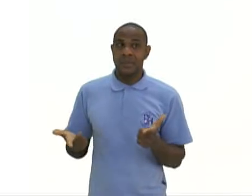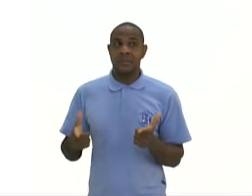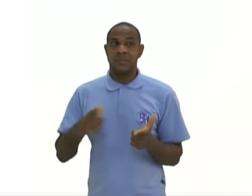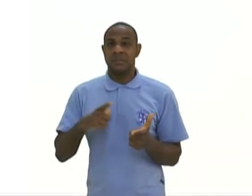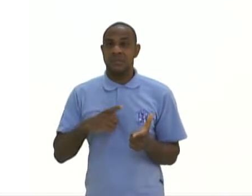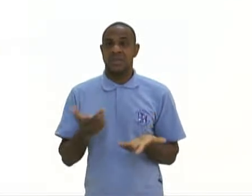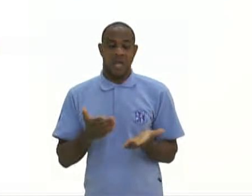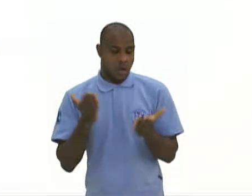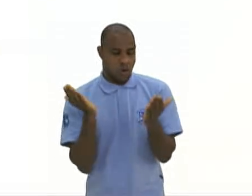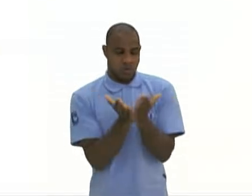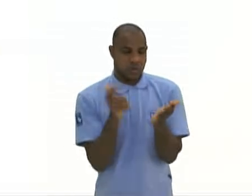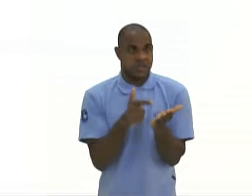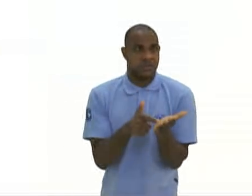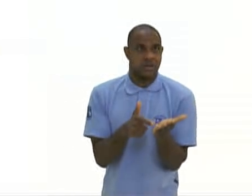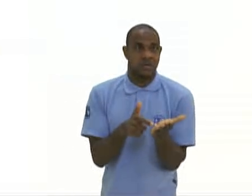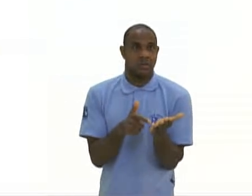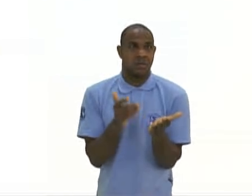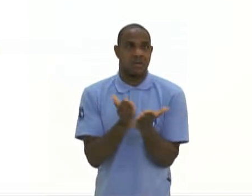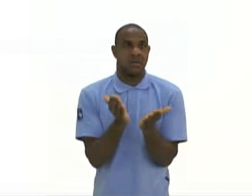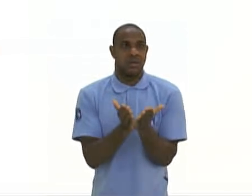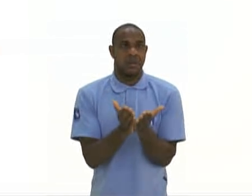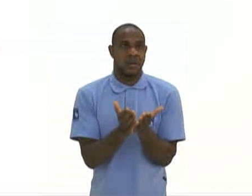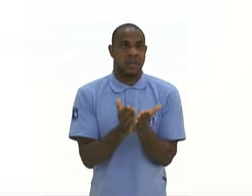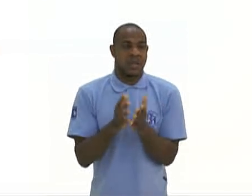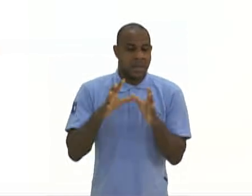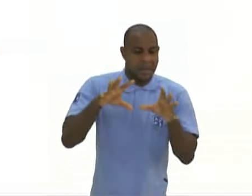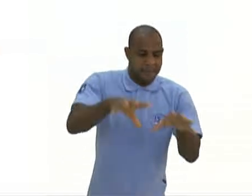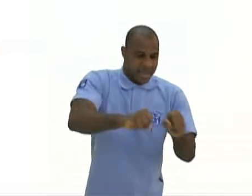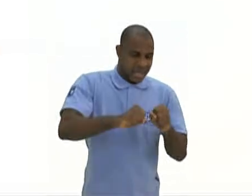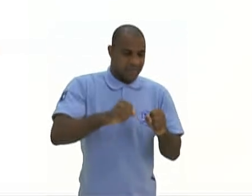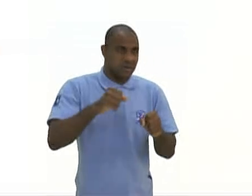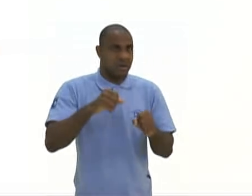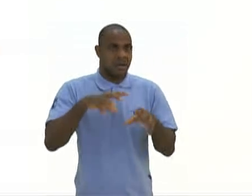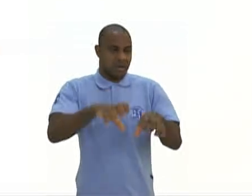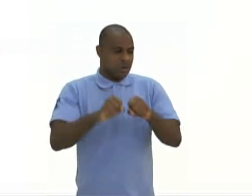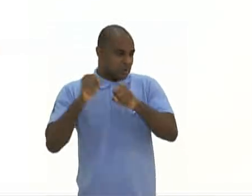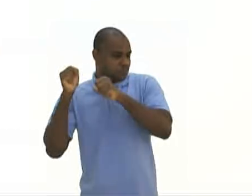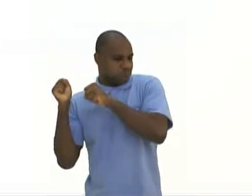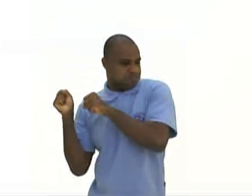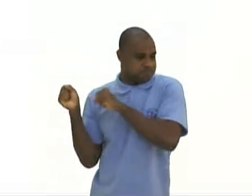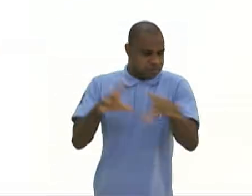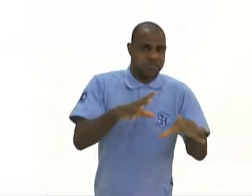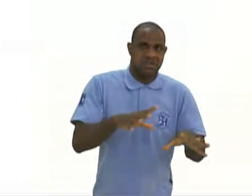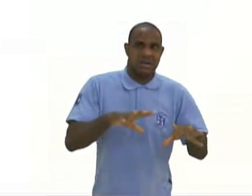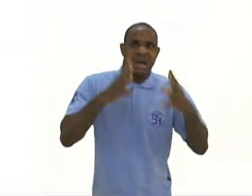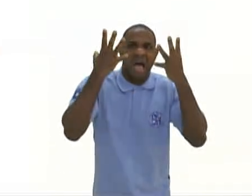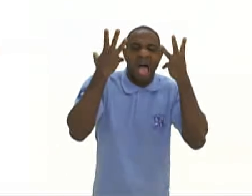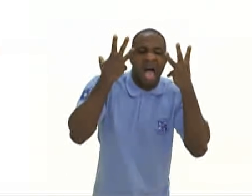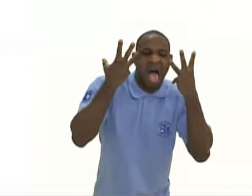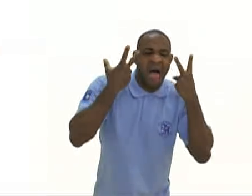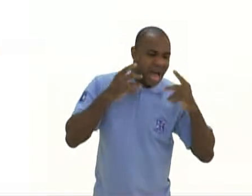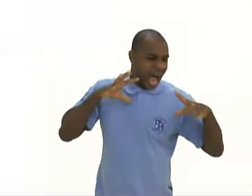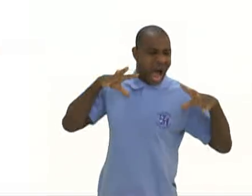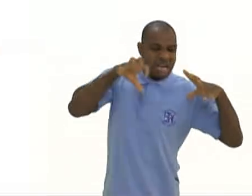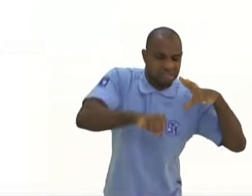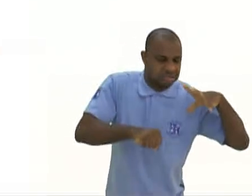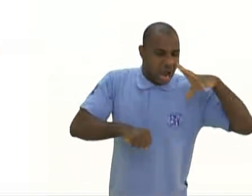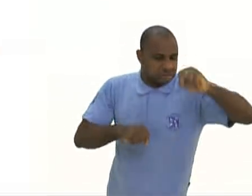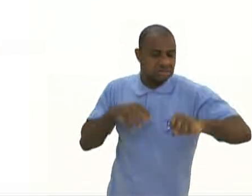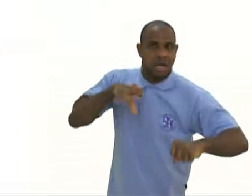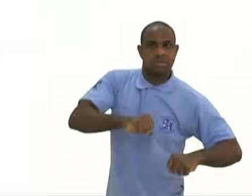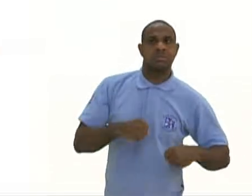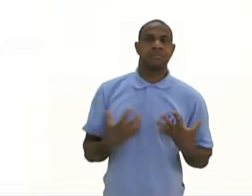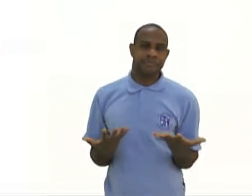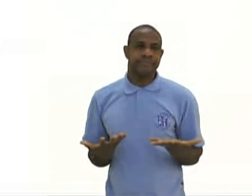Jogavam cristãos em arenas para os animais comer, para serem devorados pelos